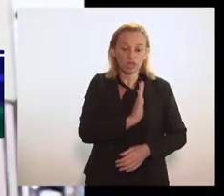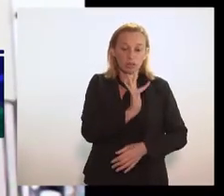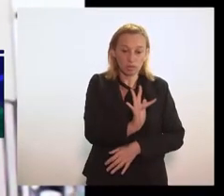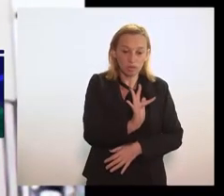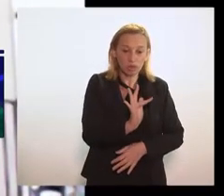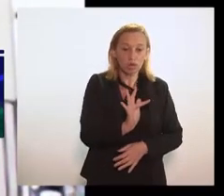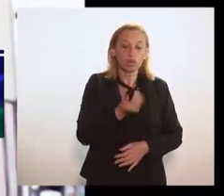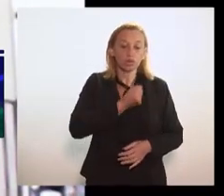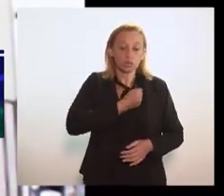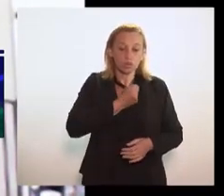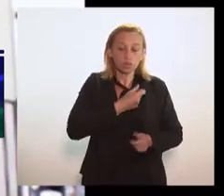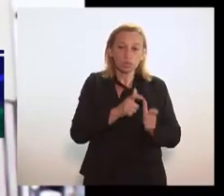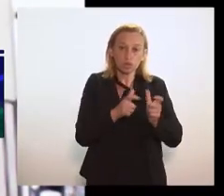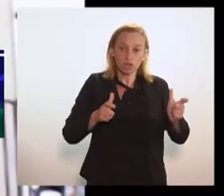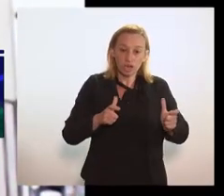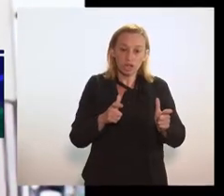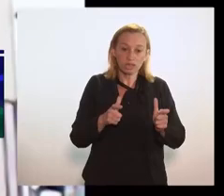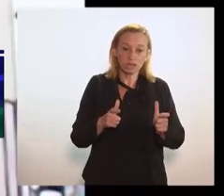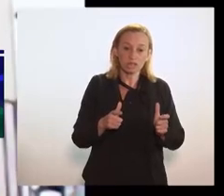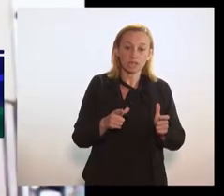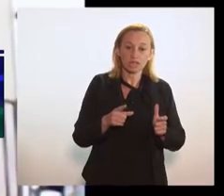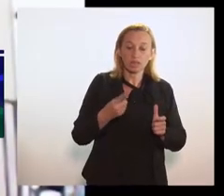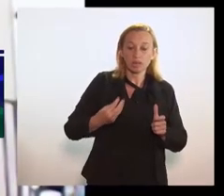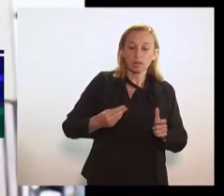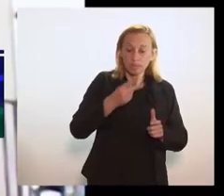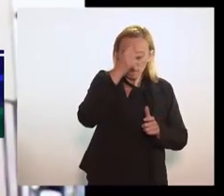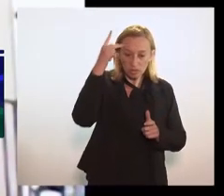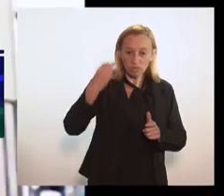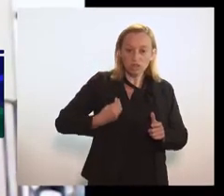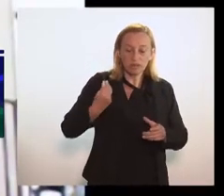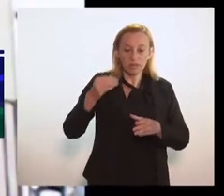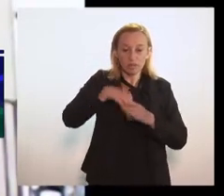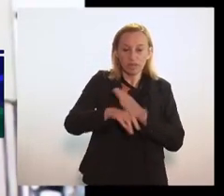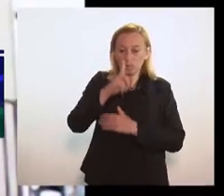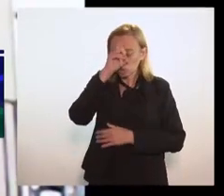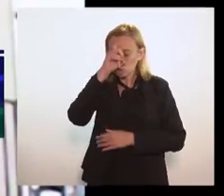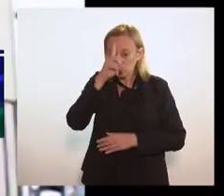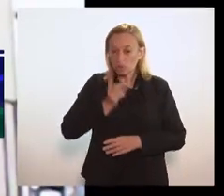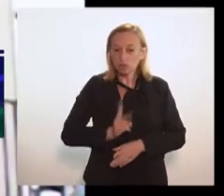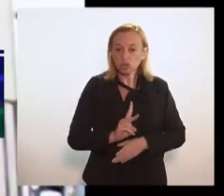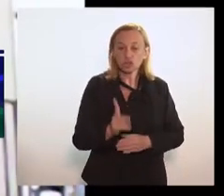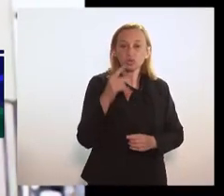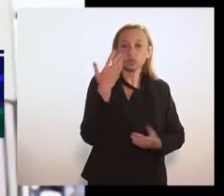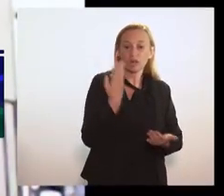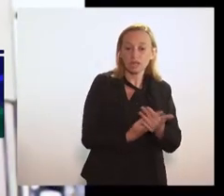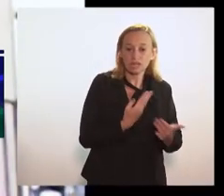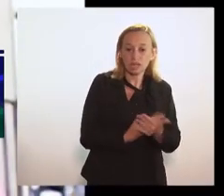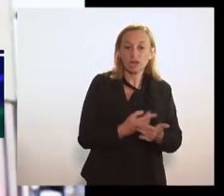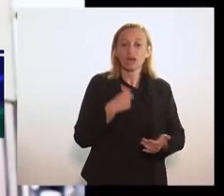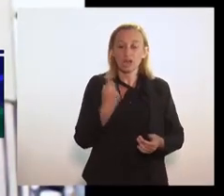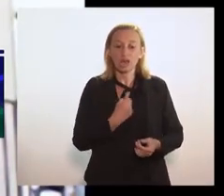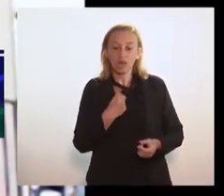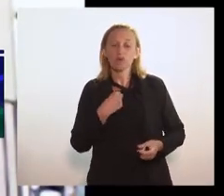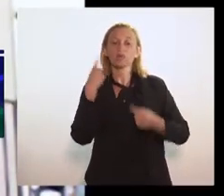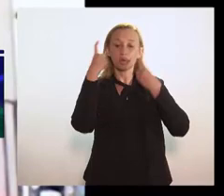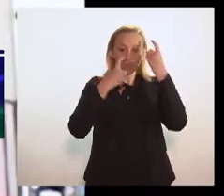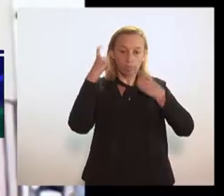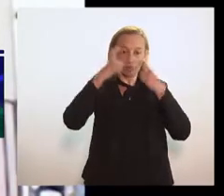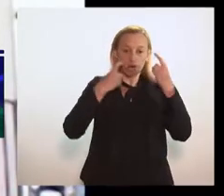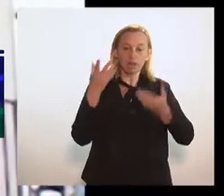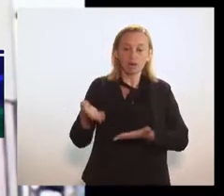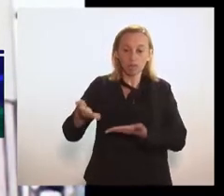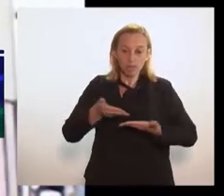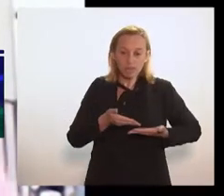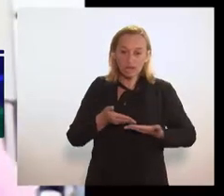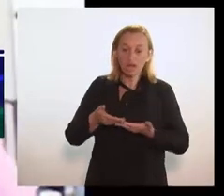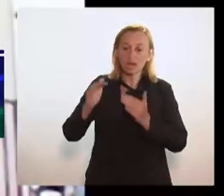UTI, que passam de 90%, continuam as aulas. Estou muito preocupado, quero partilhar com Vossa Excelência e com o conjunto dessa